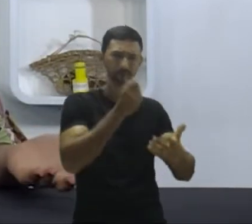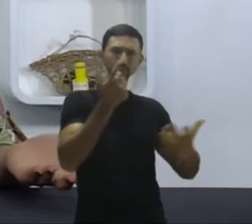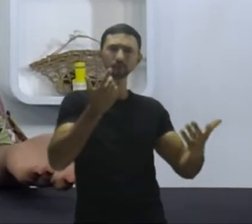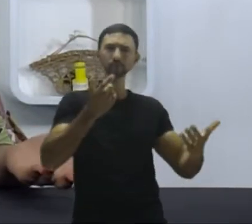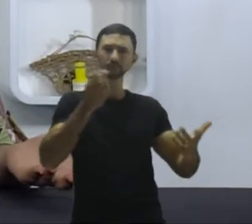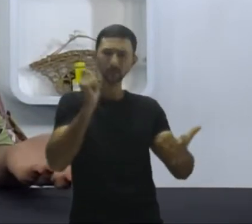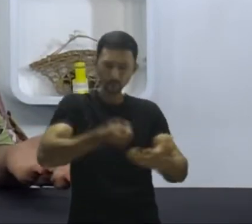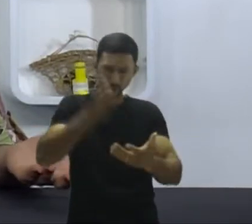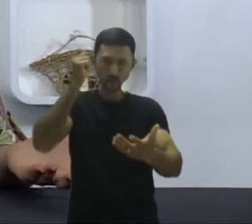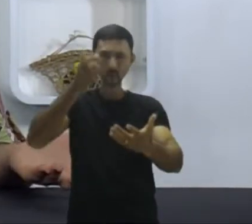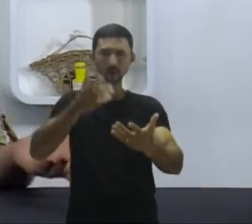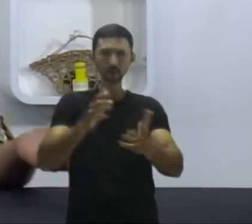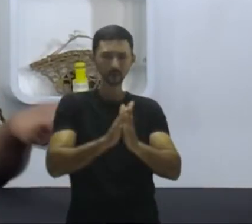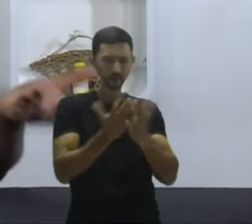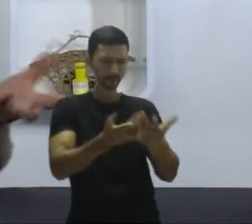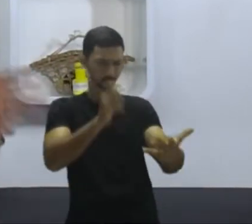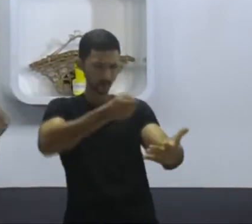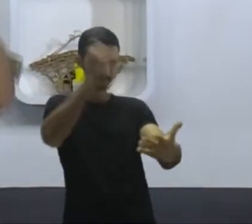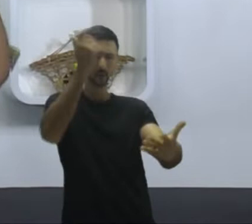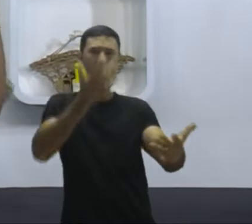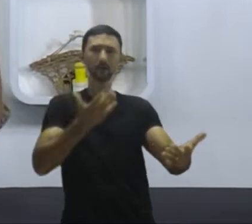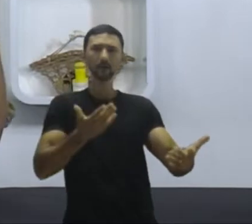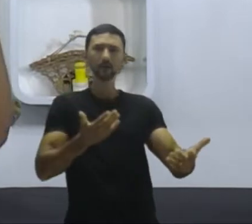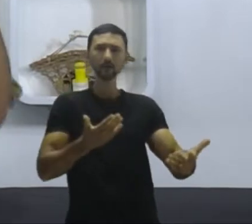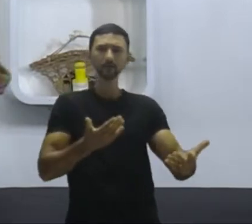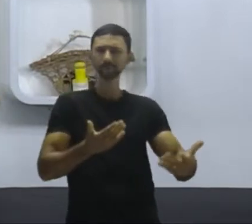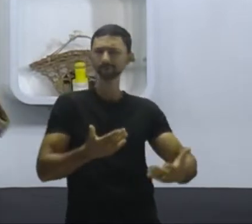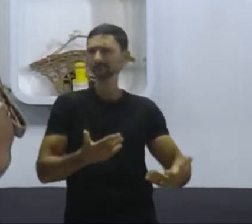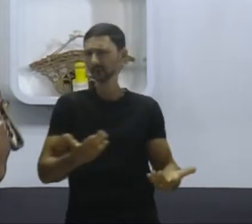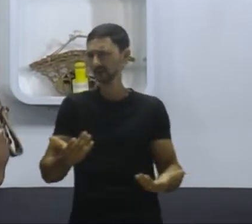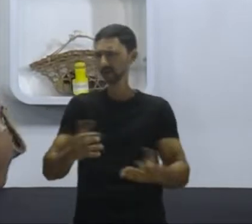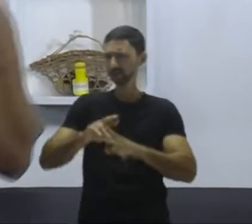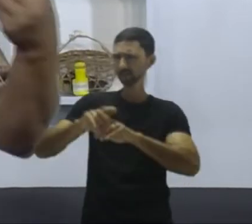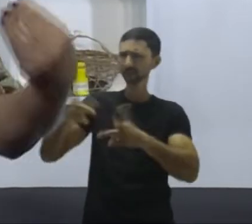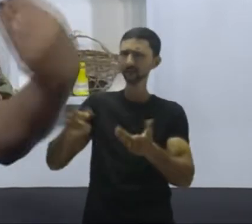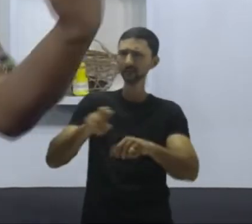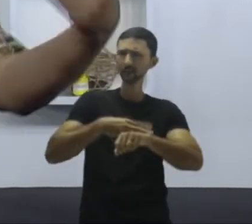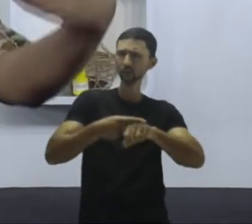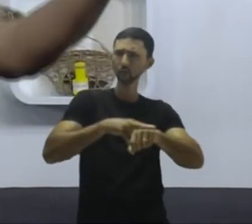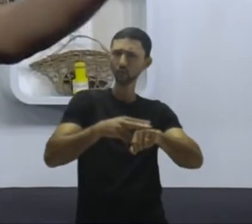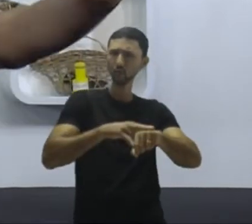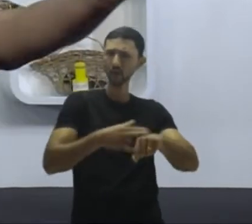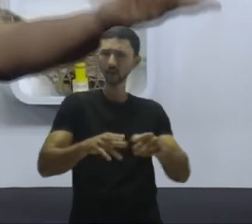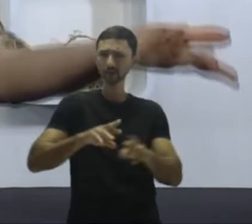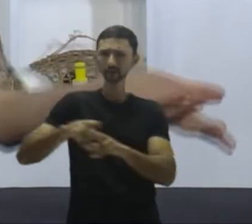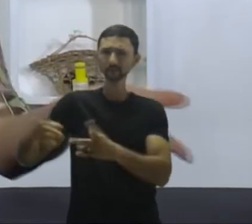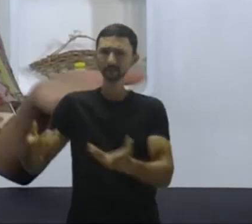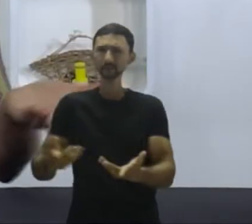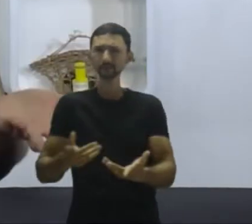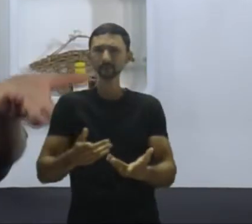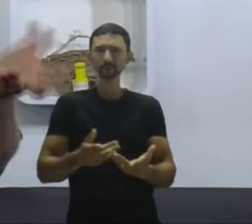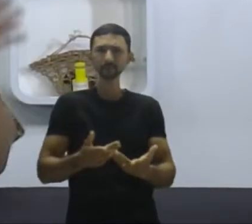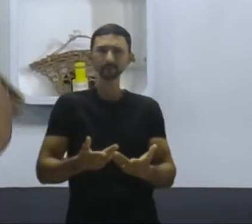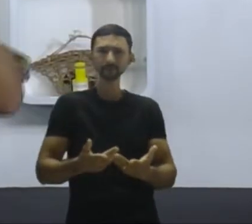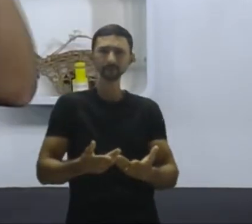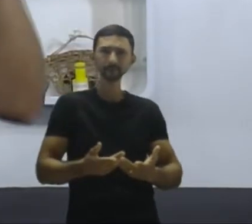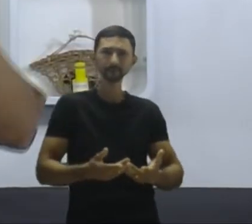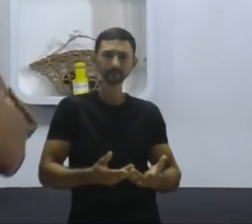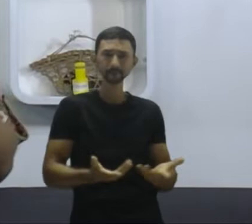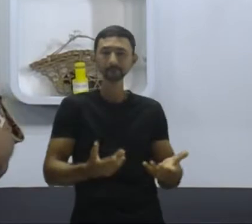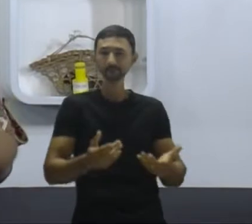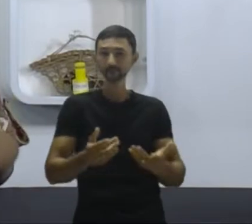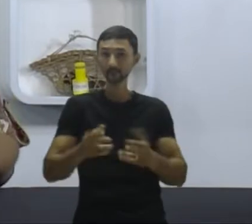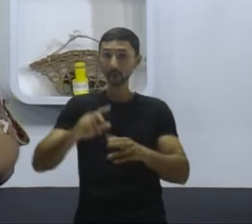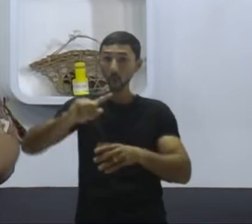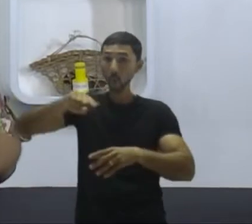que não, loucura, né? Total. Professora pirou. Claro que eu não vou encontrar a receita do brigadeiro lá no livro do Harry Potter, porque é